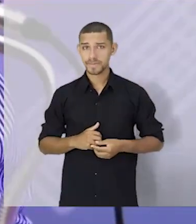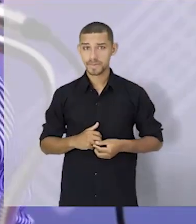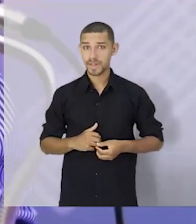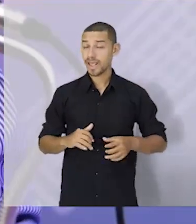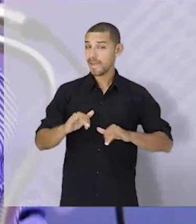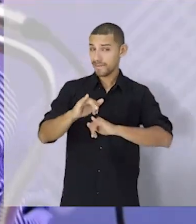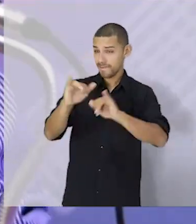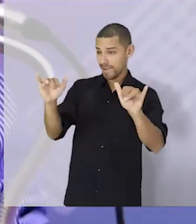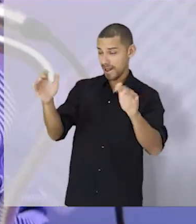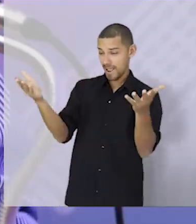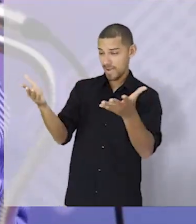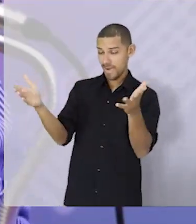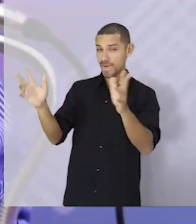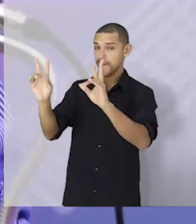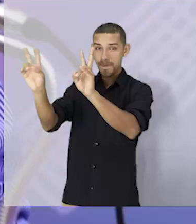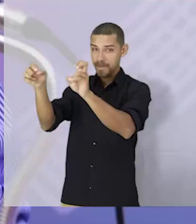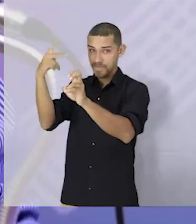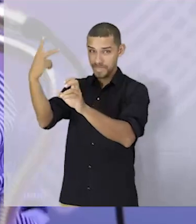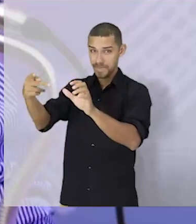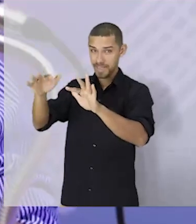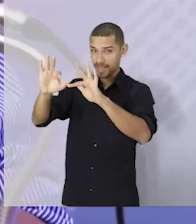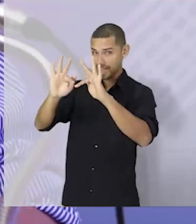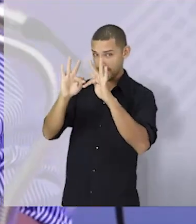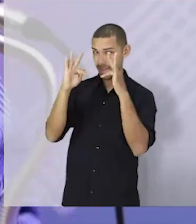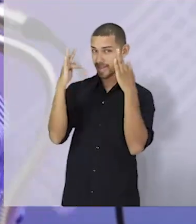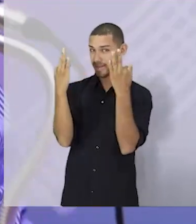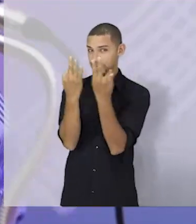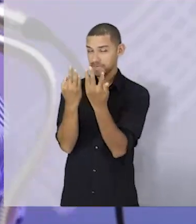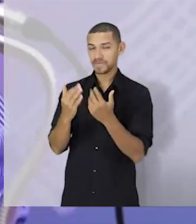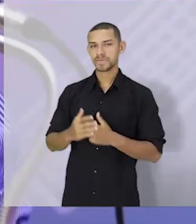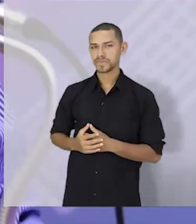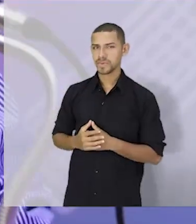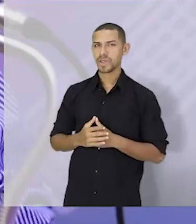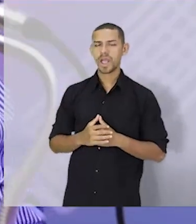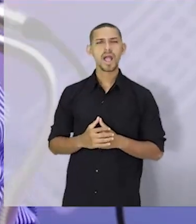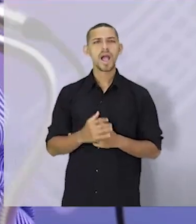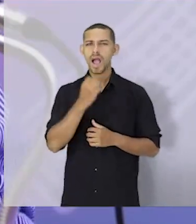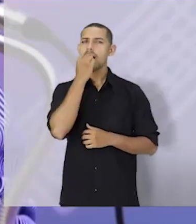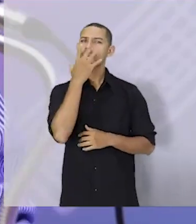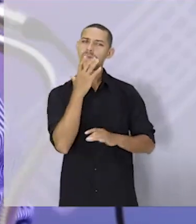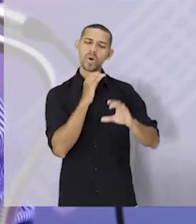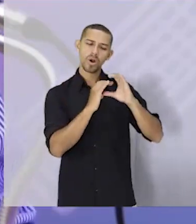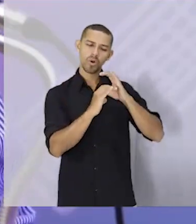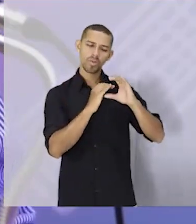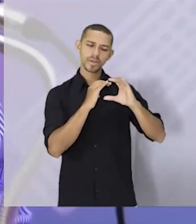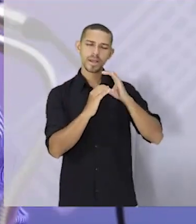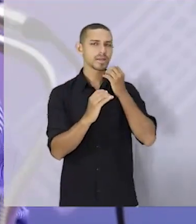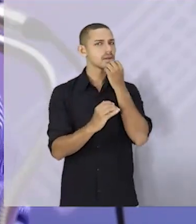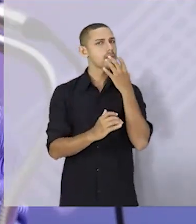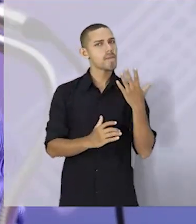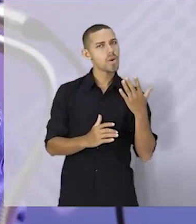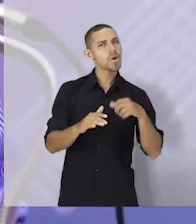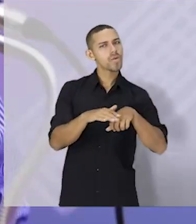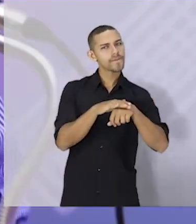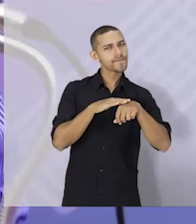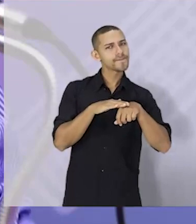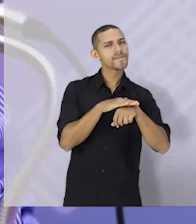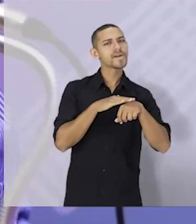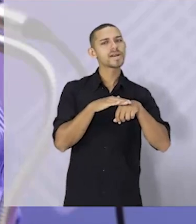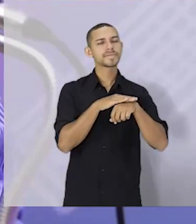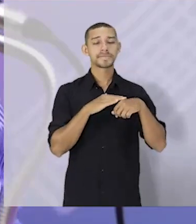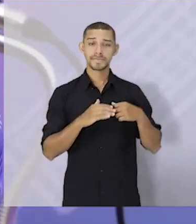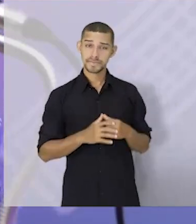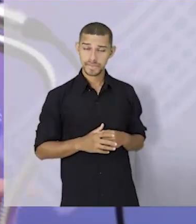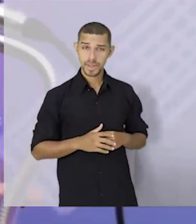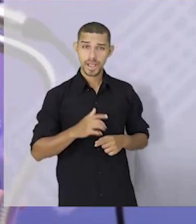família, né? Família, uma boa comunicação, uma boa conversa. Por quê?